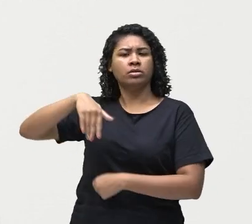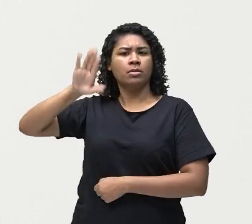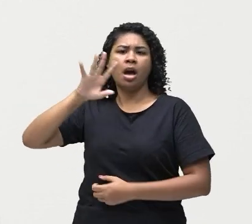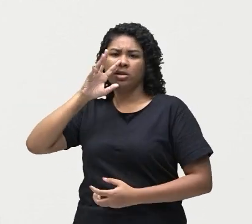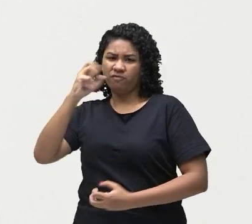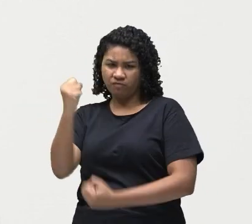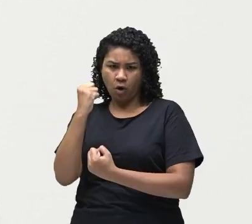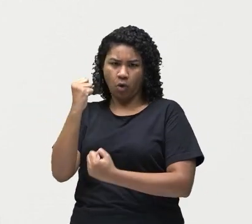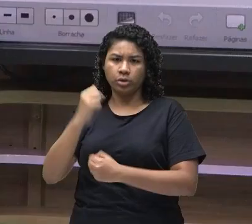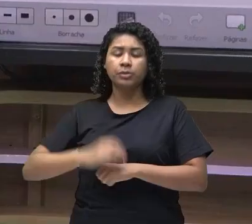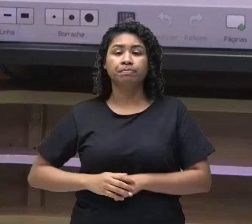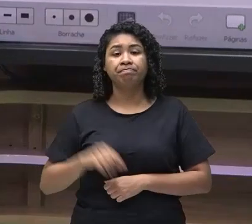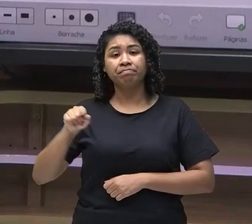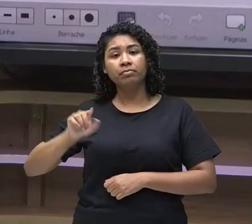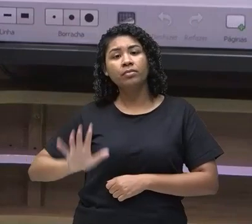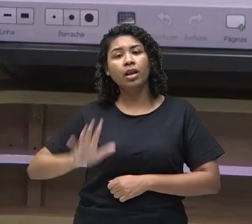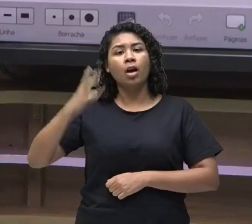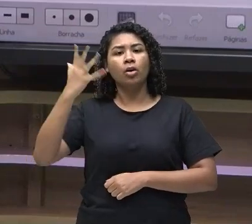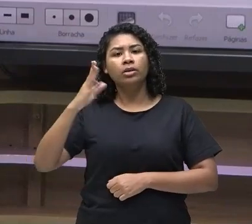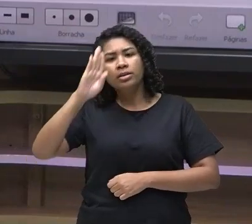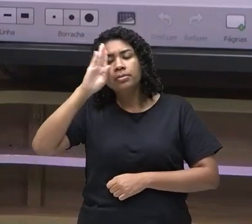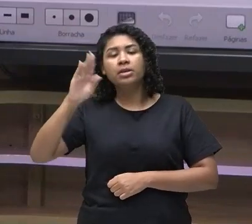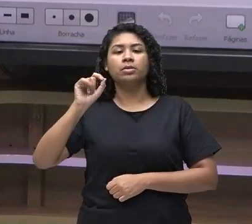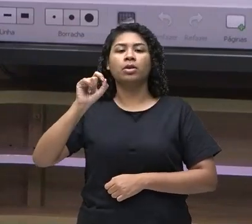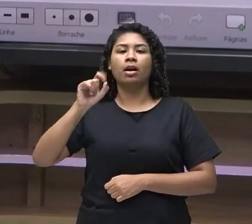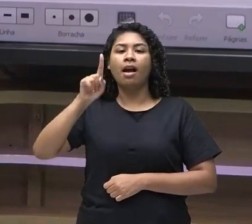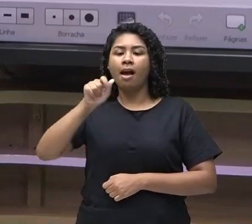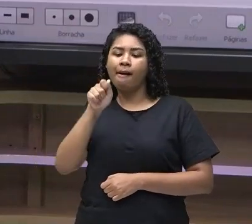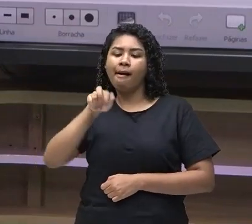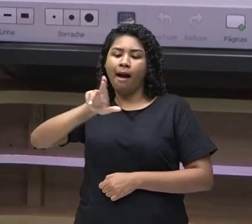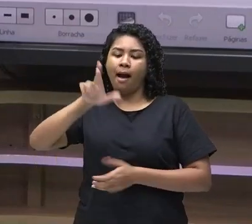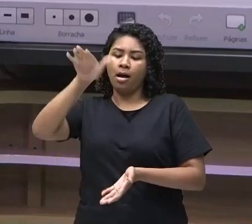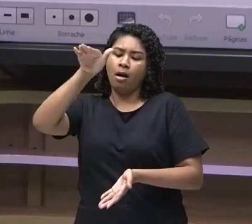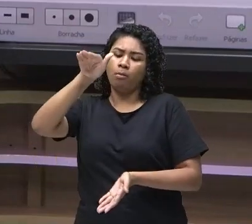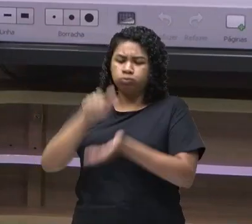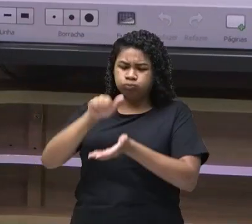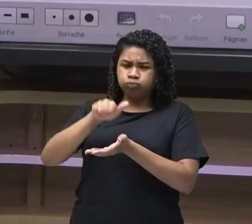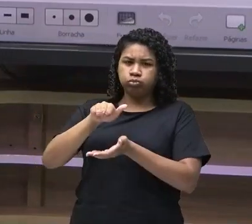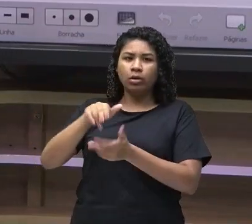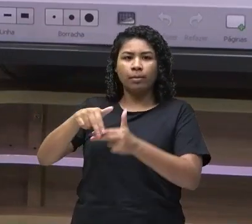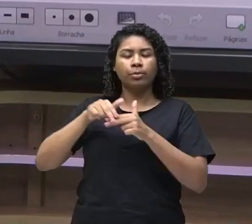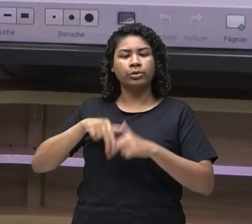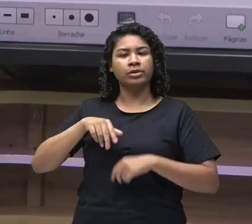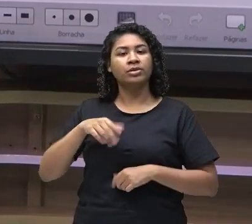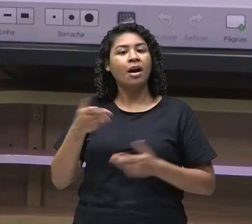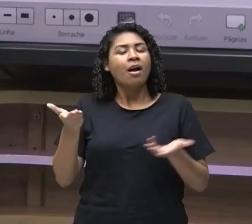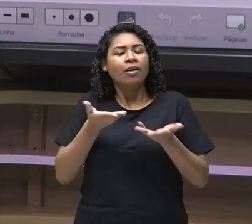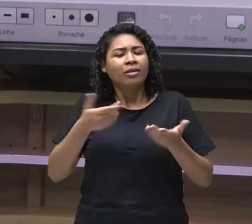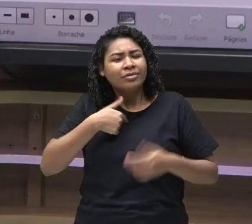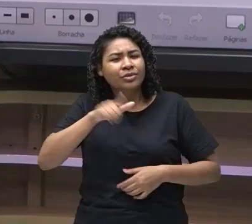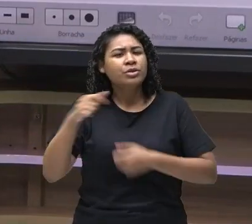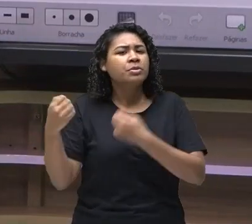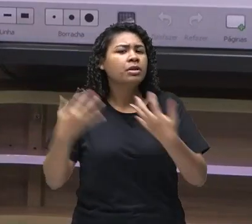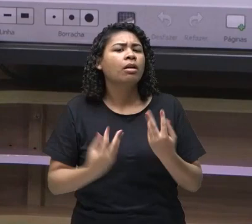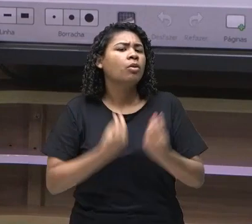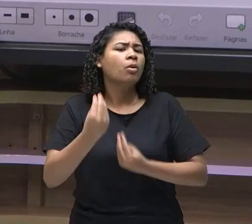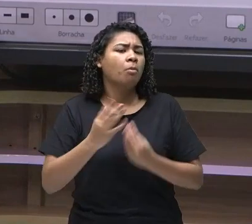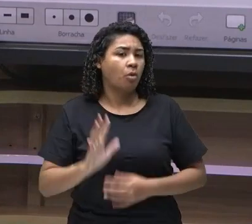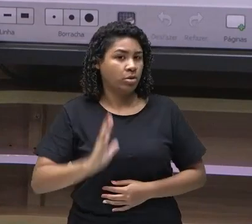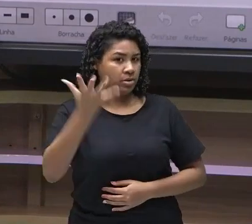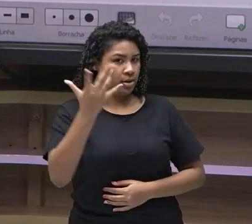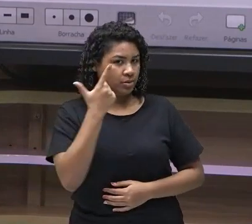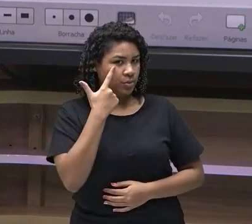o processo de queima acontece no momento da compressão do ar tá então vamos observar aí De que maneira ele acontece